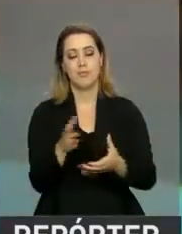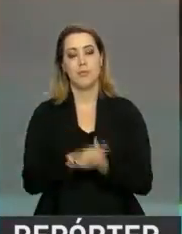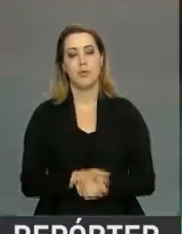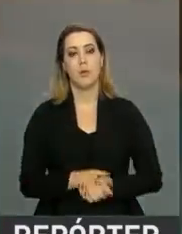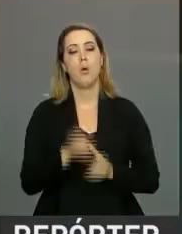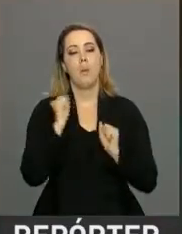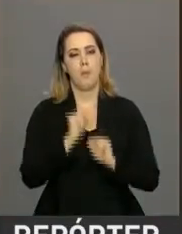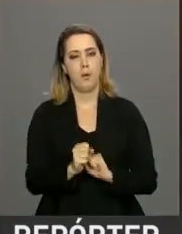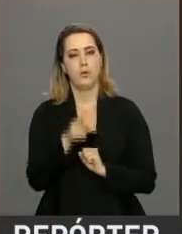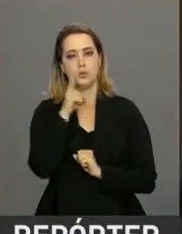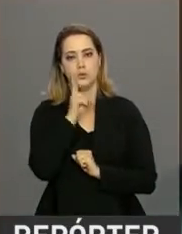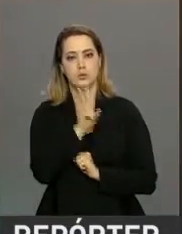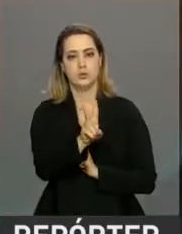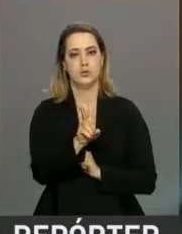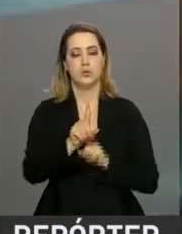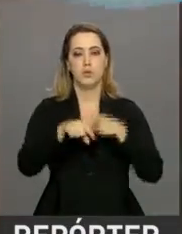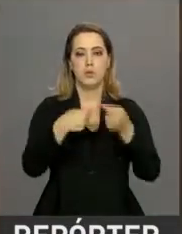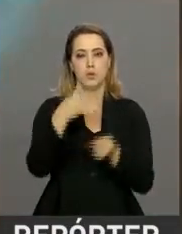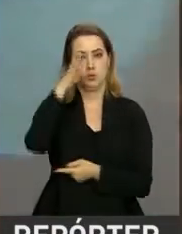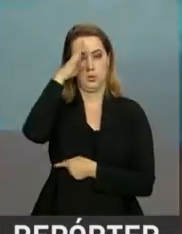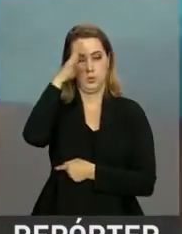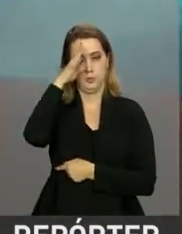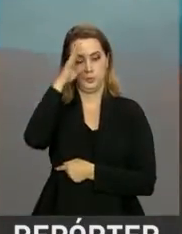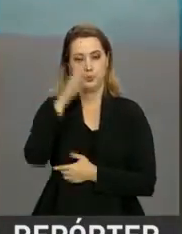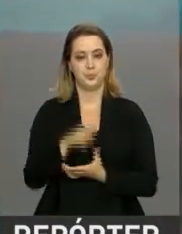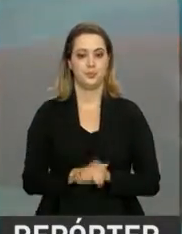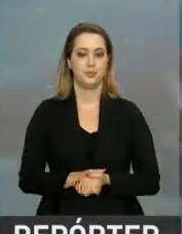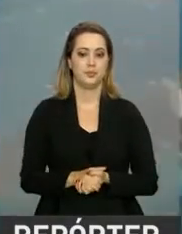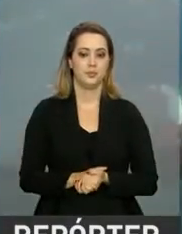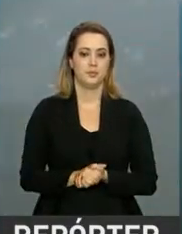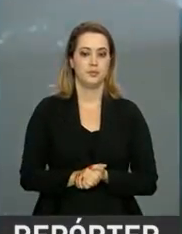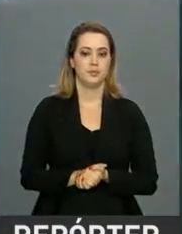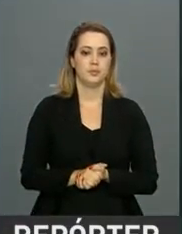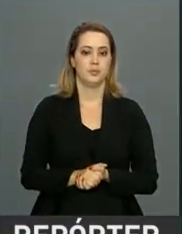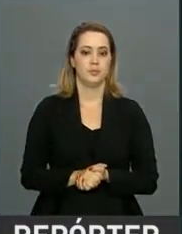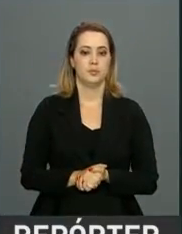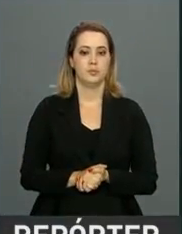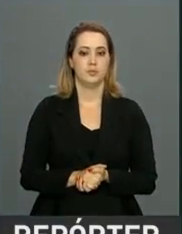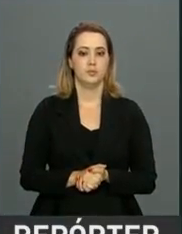atrações do AquaRio na próxima quarta-feira.